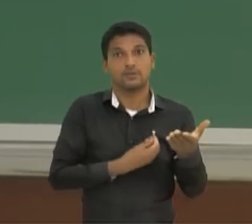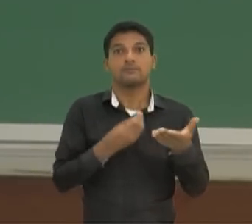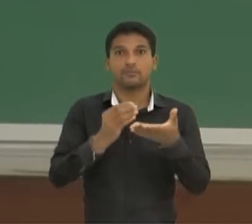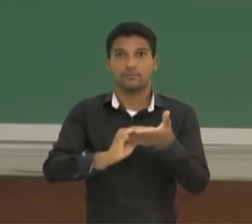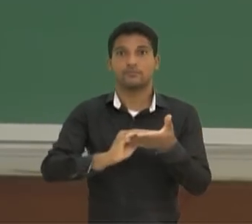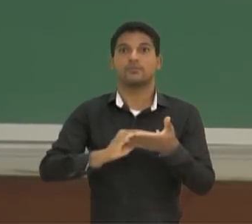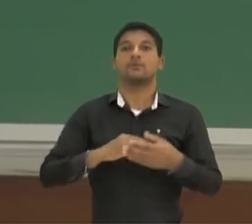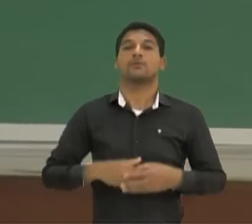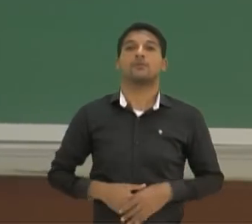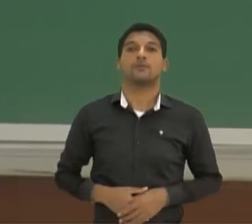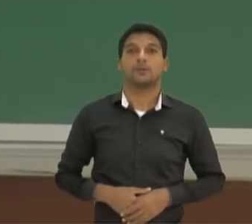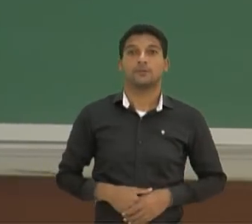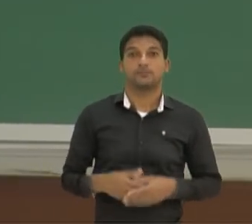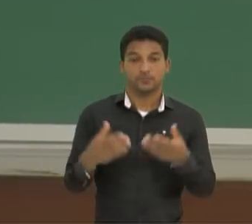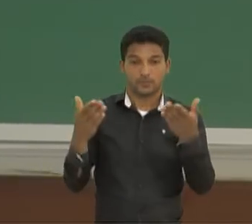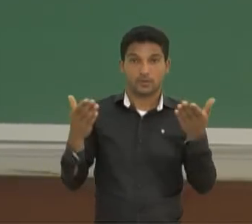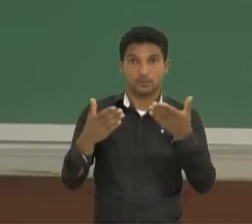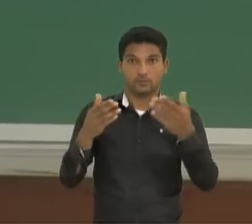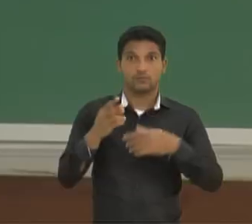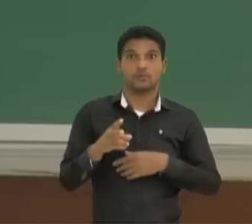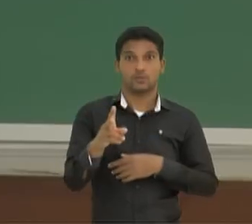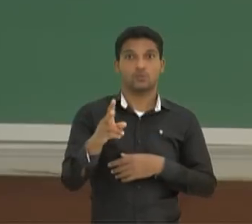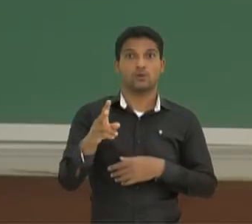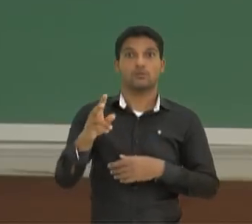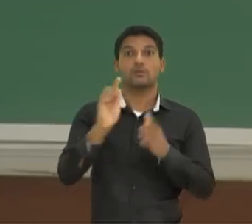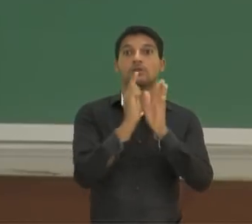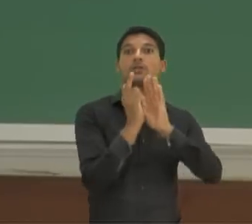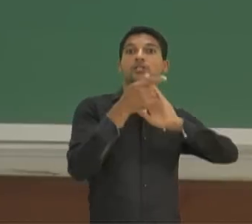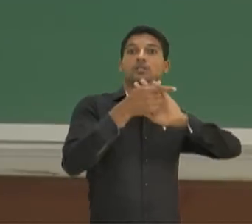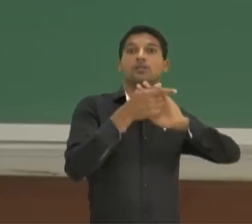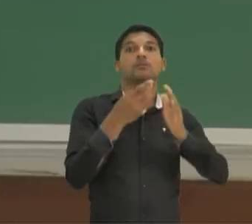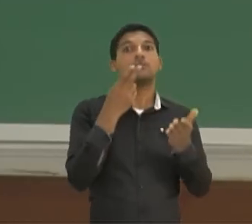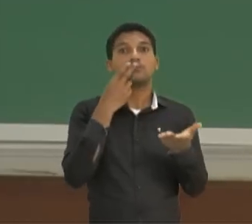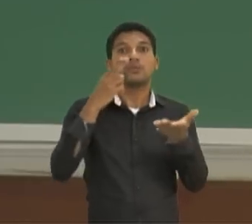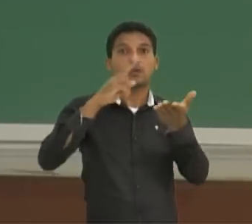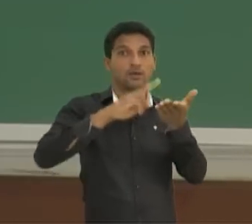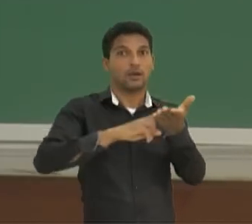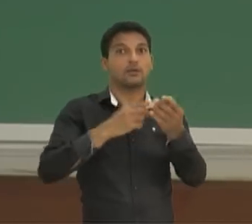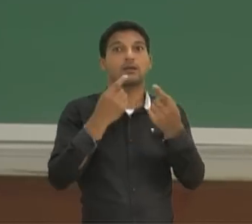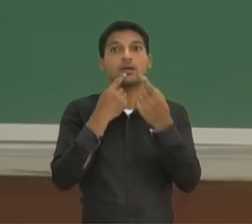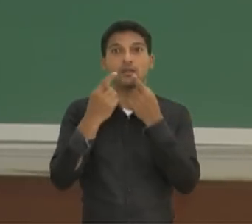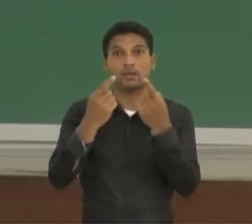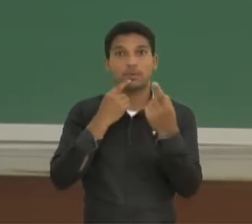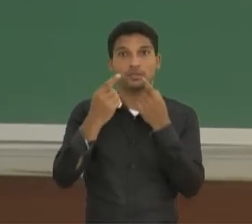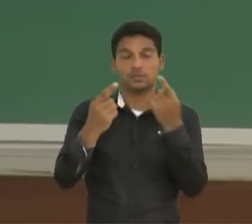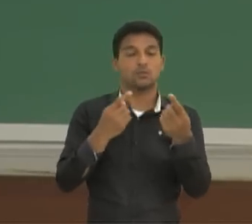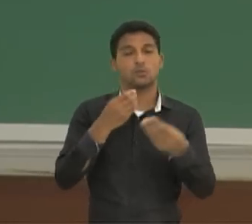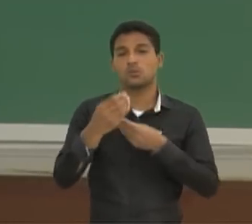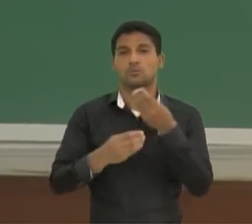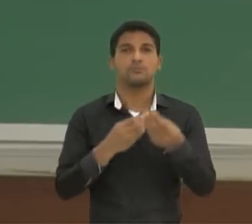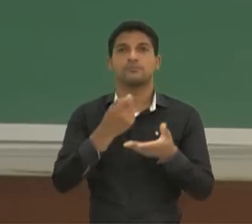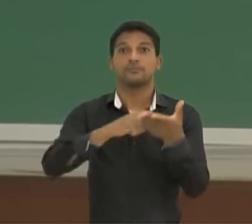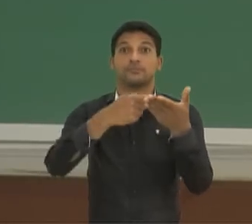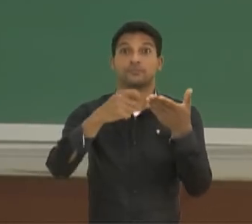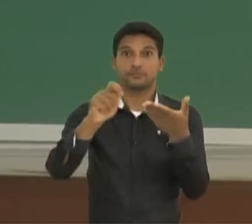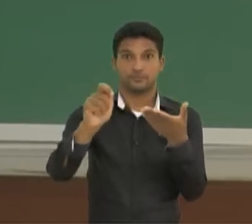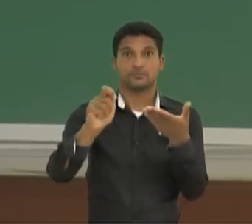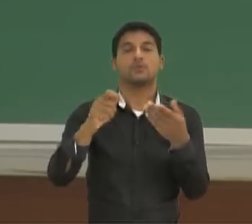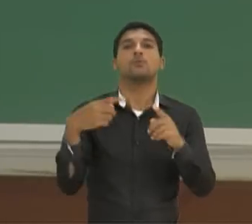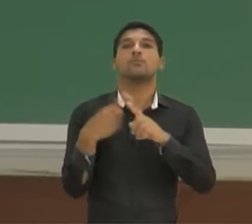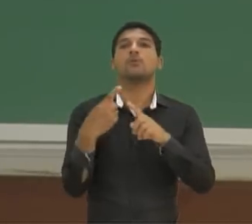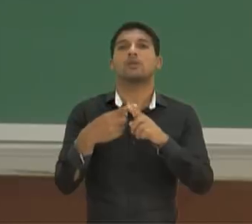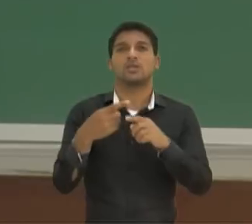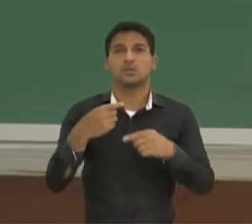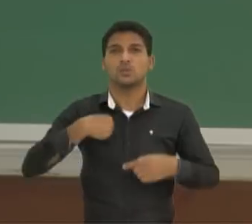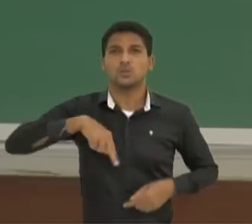já começamos o aprendizado na aula passada, que é como se produz uma carta de reclamação, qual é a finalidade, né, para que a gente reclama de